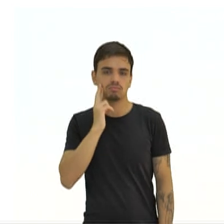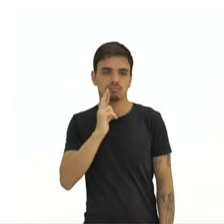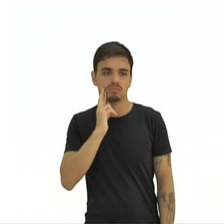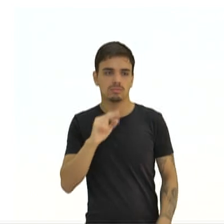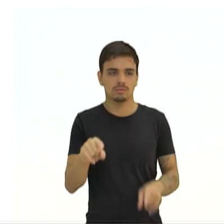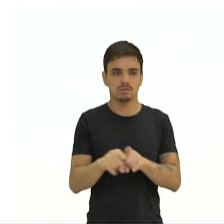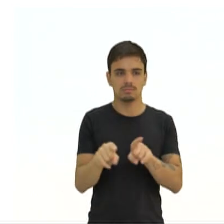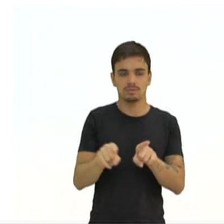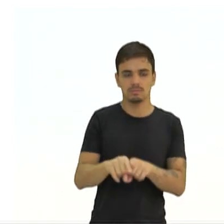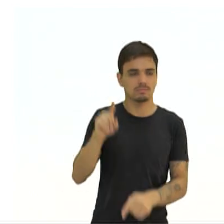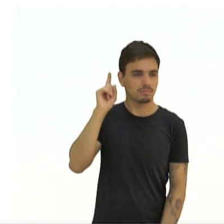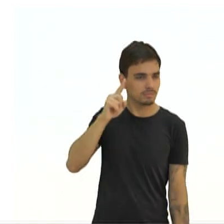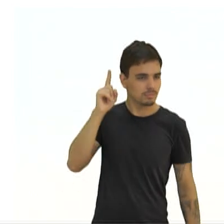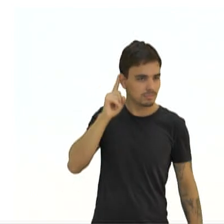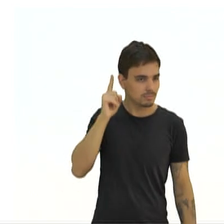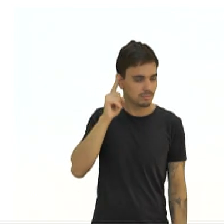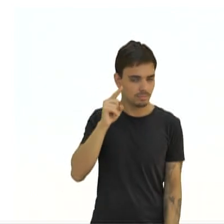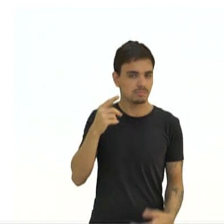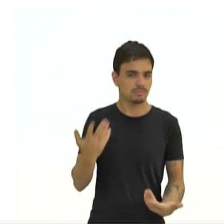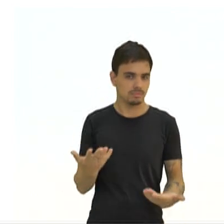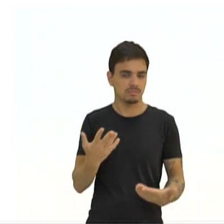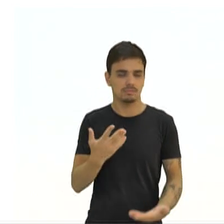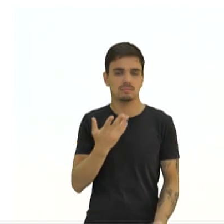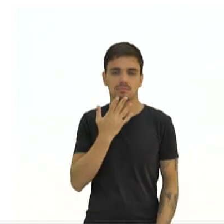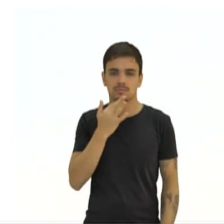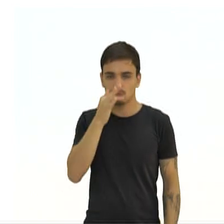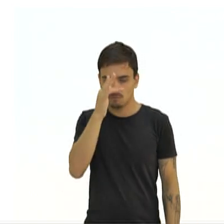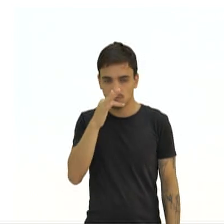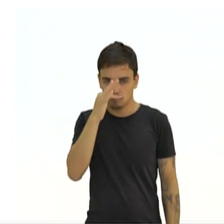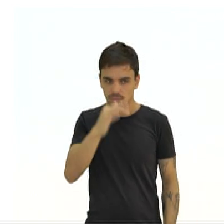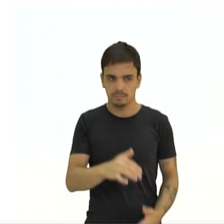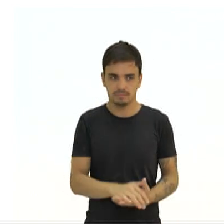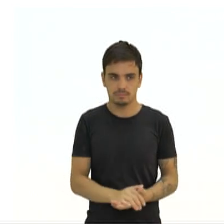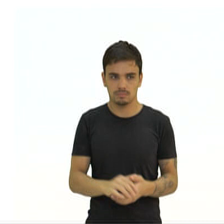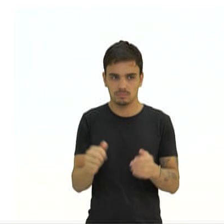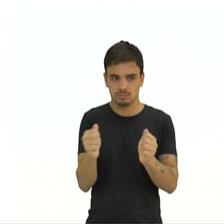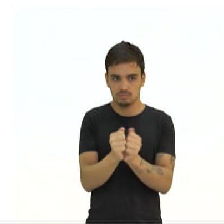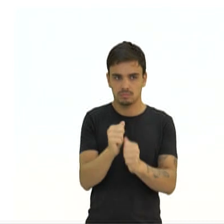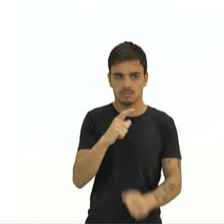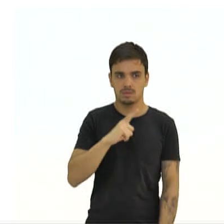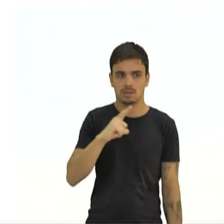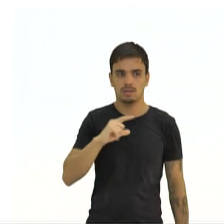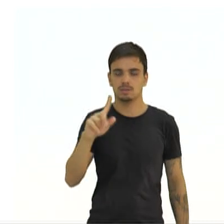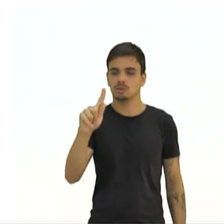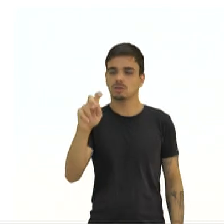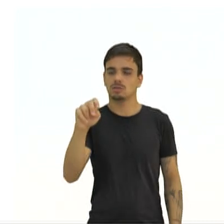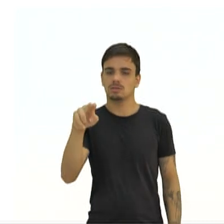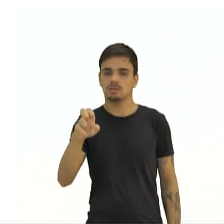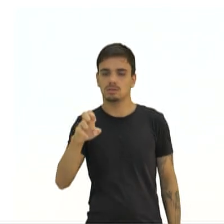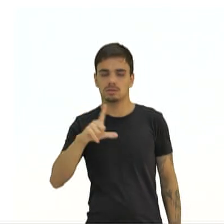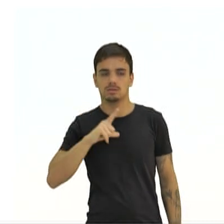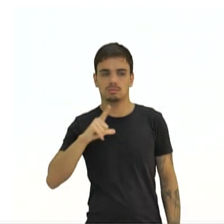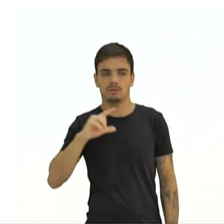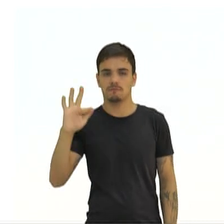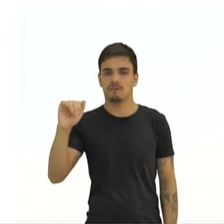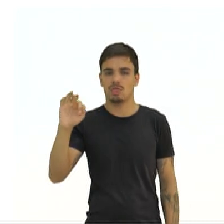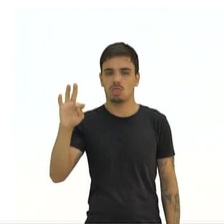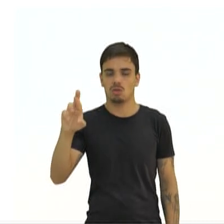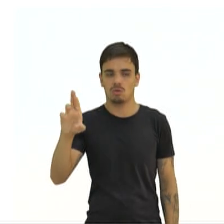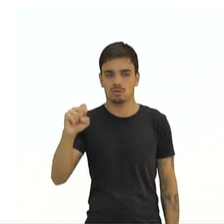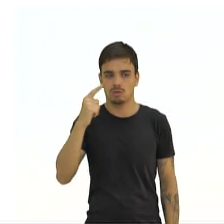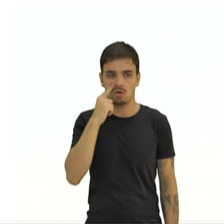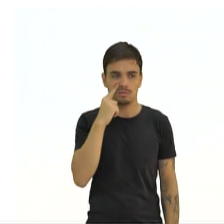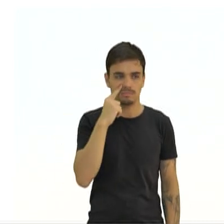flor branca a flor a flor púrpura com os seus fatores e a branca também a